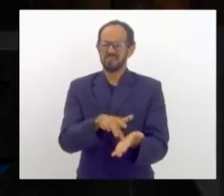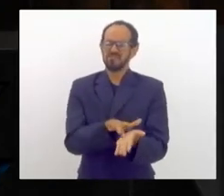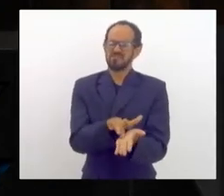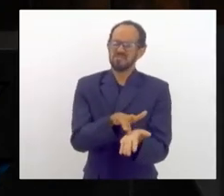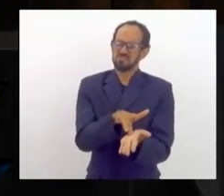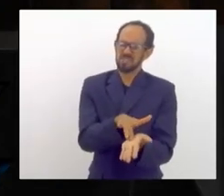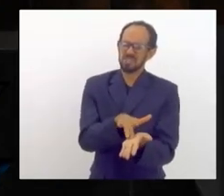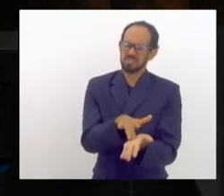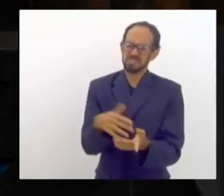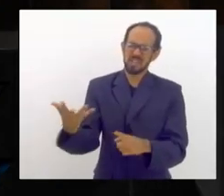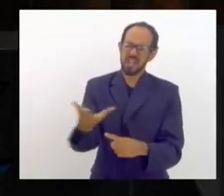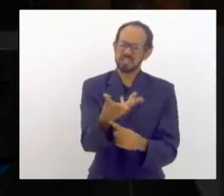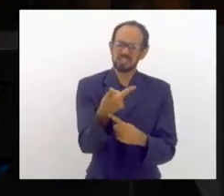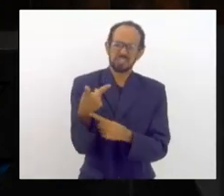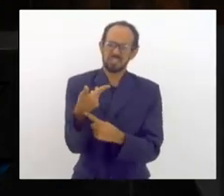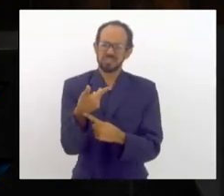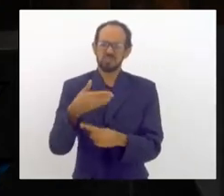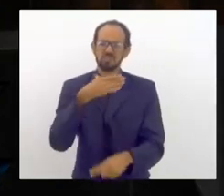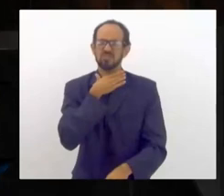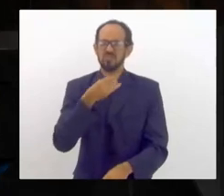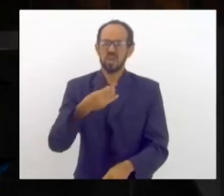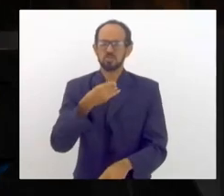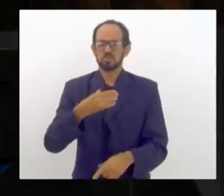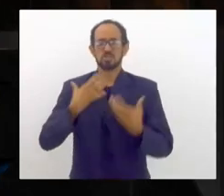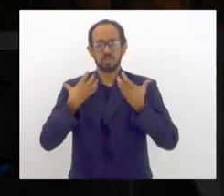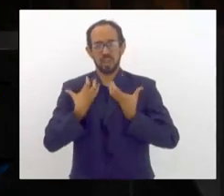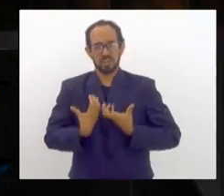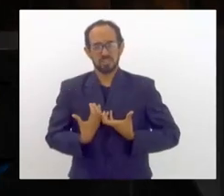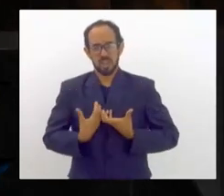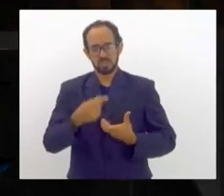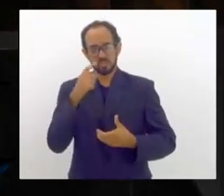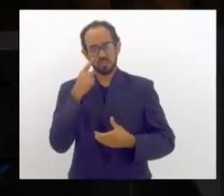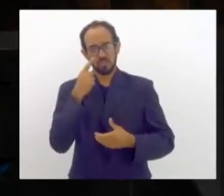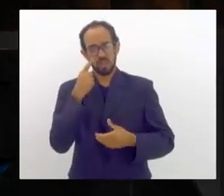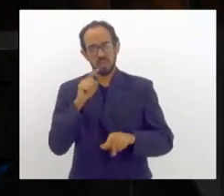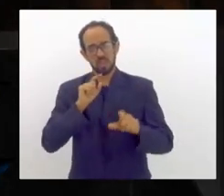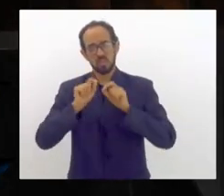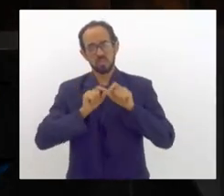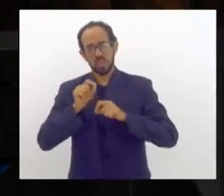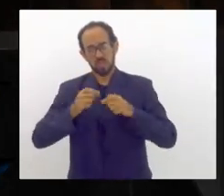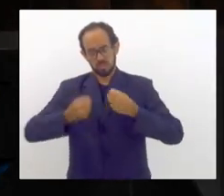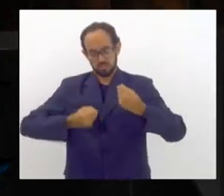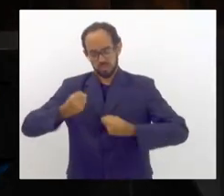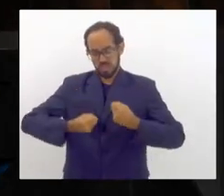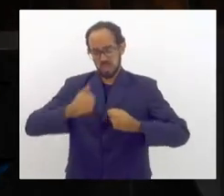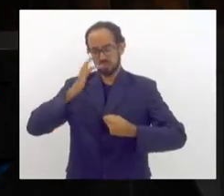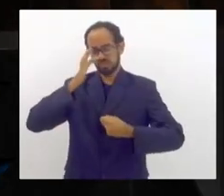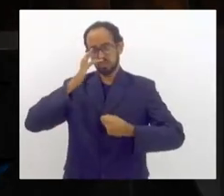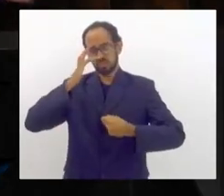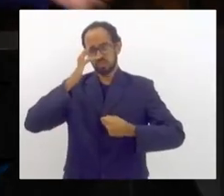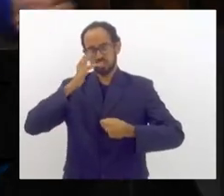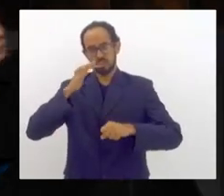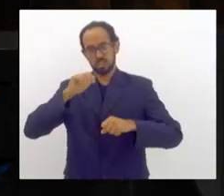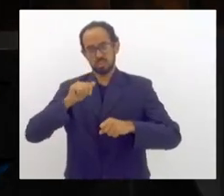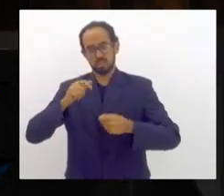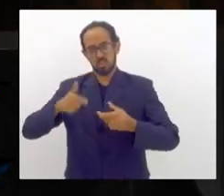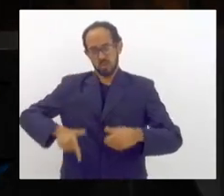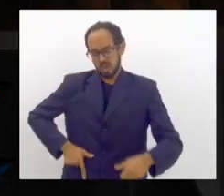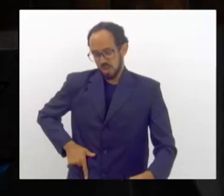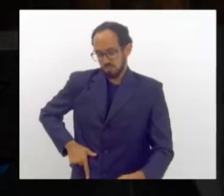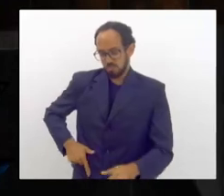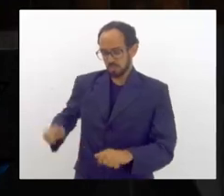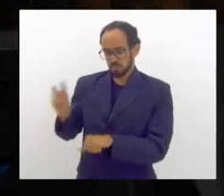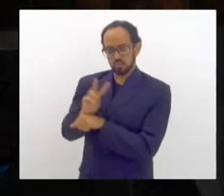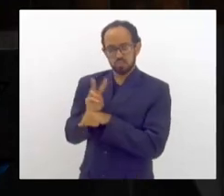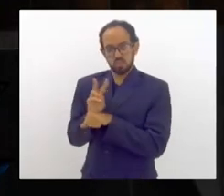artistas hipócritas que a gente está cansado de ver aí, sempre andando de carrão, contra as armas, mas com todos os seus seguranças